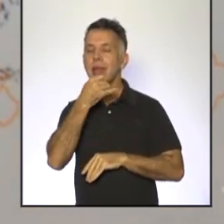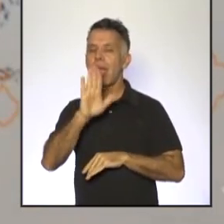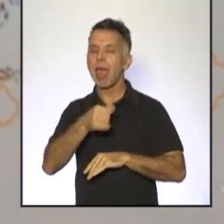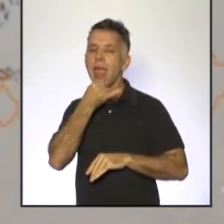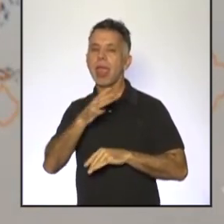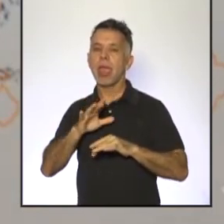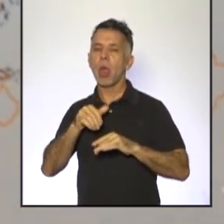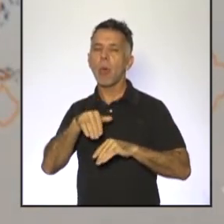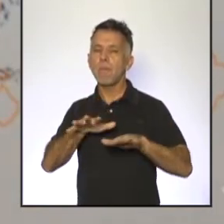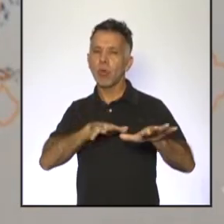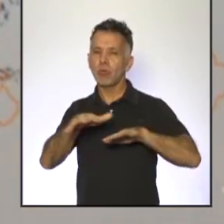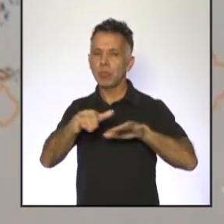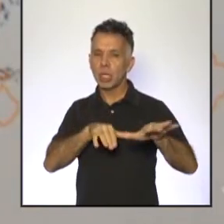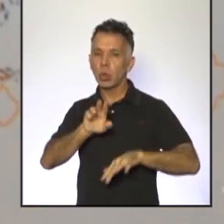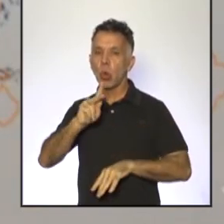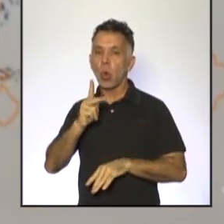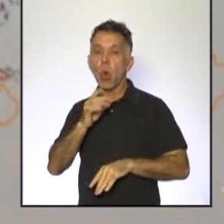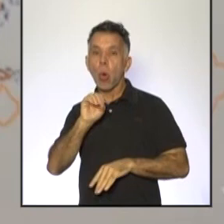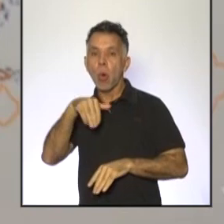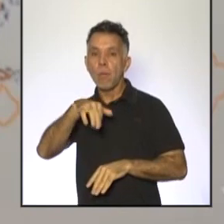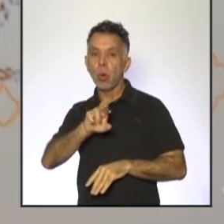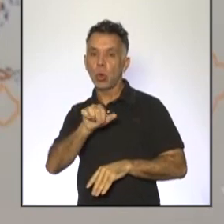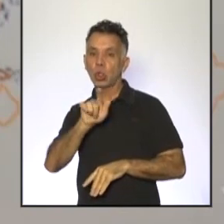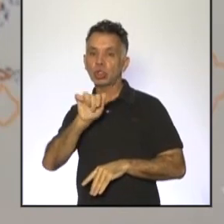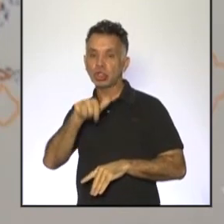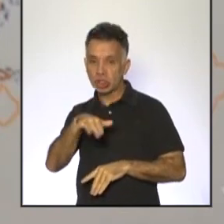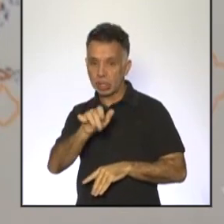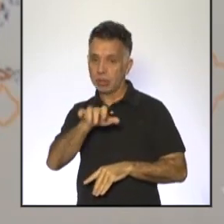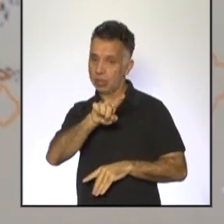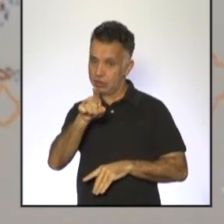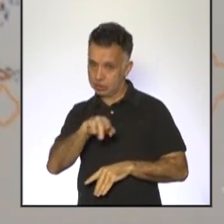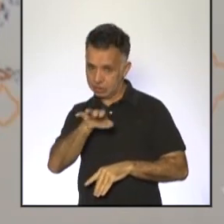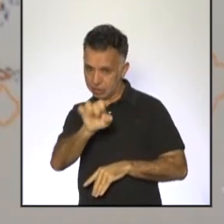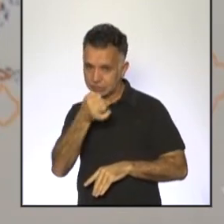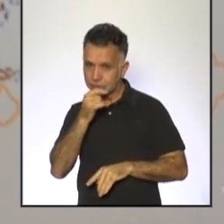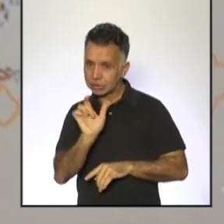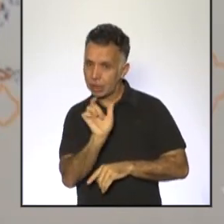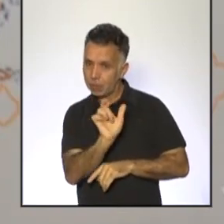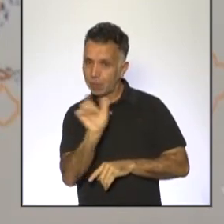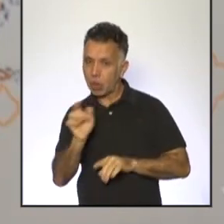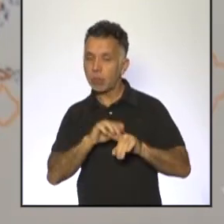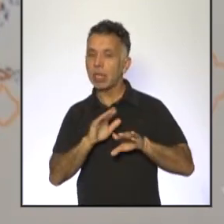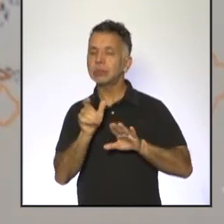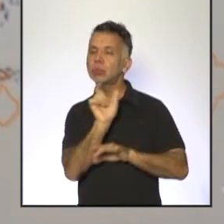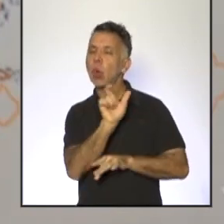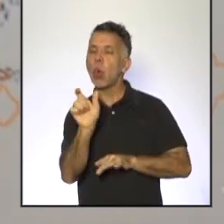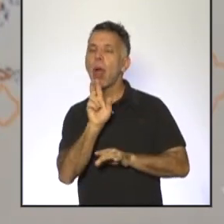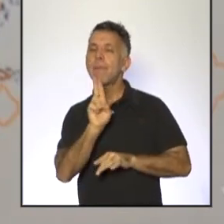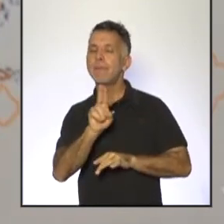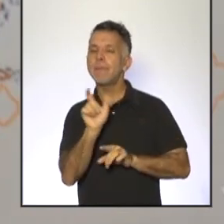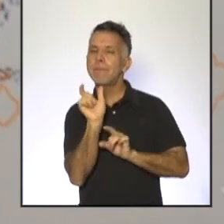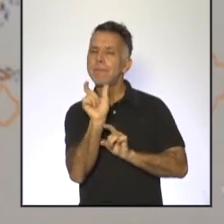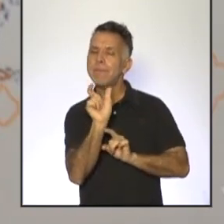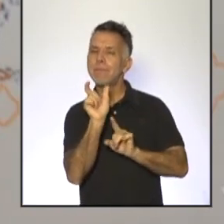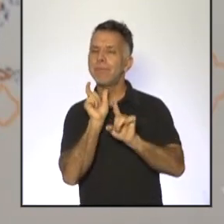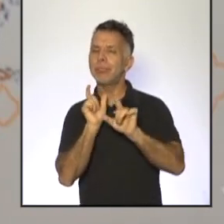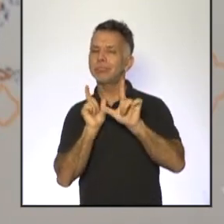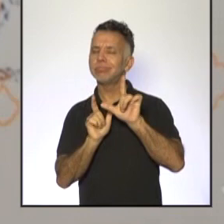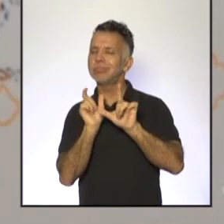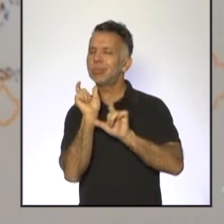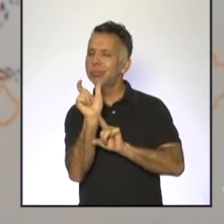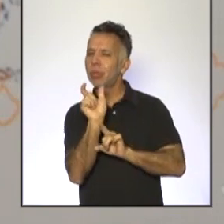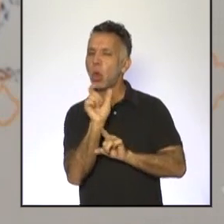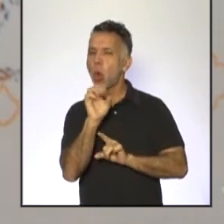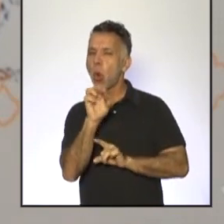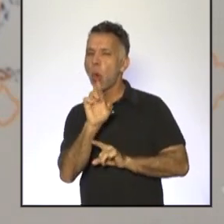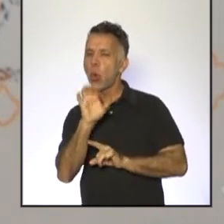orogênese. E aí eu dei o destaque ali no quadro para vocês com o prefixo oro. O prefixo oro indica